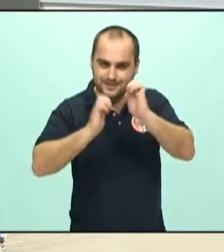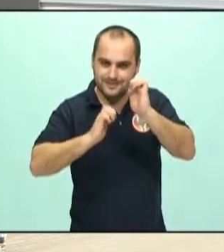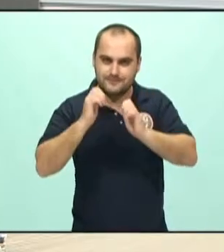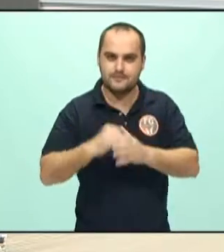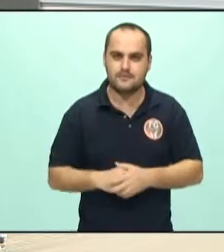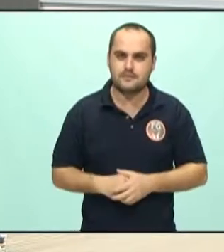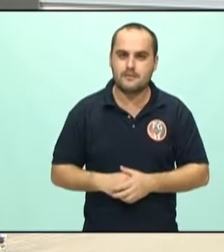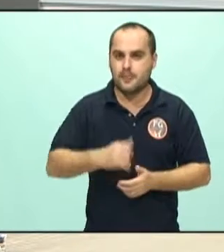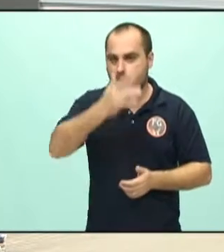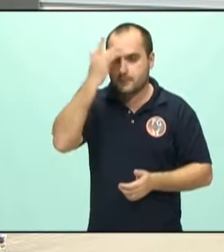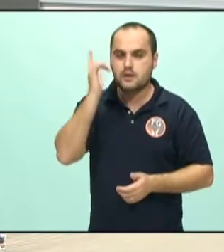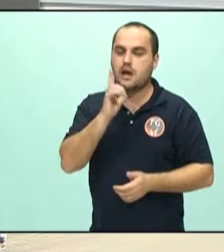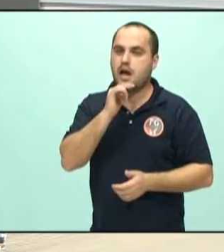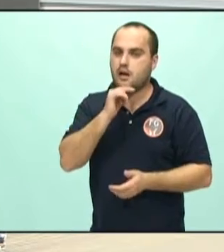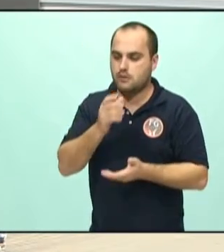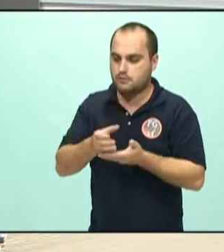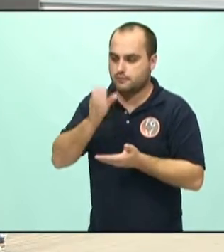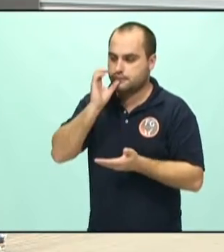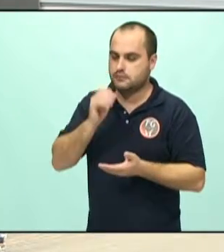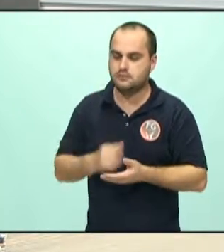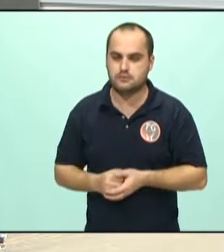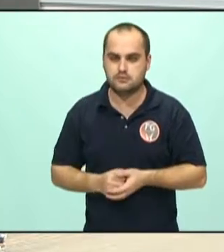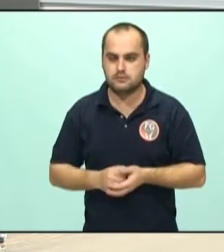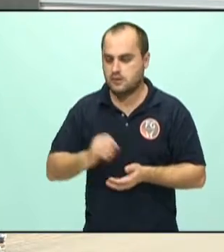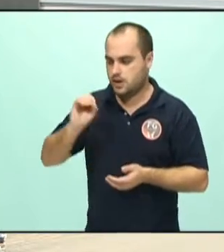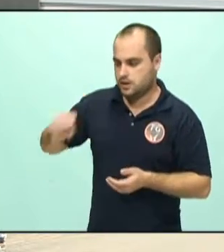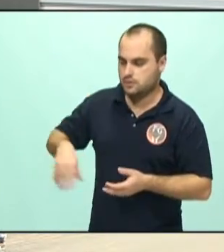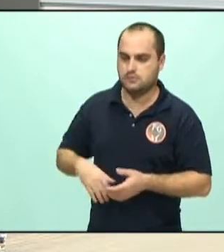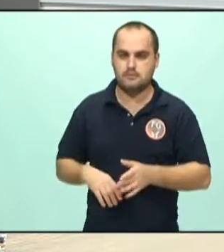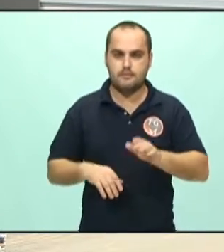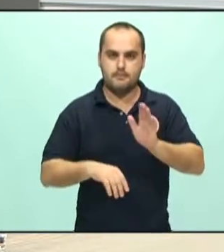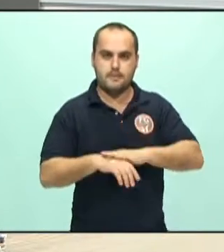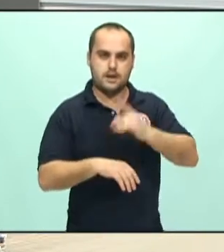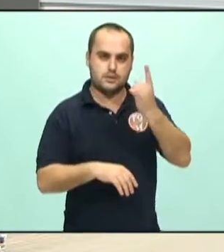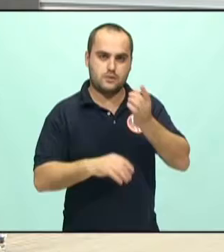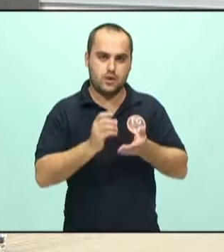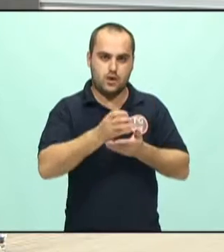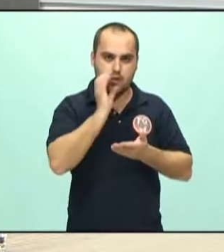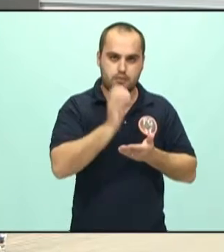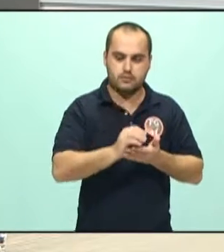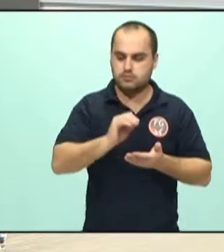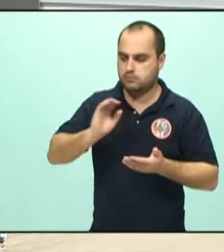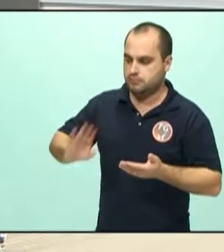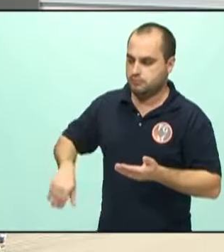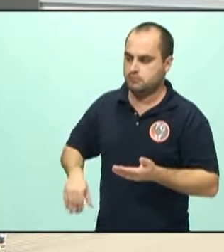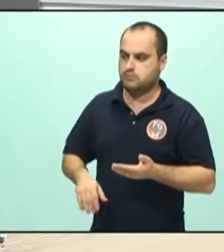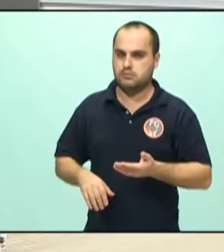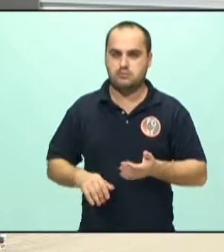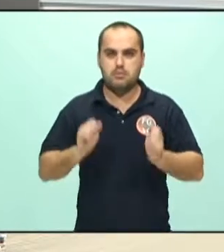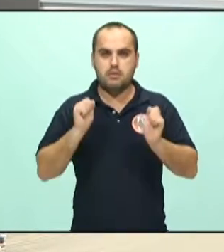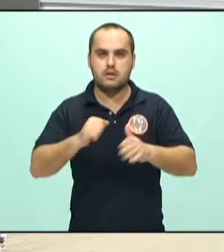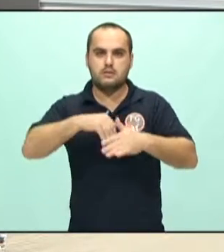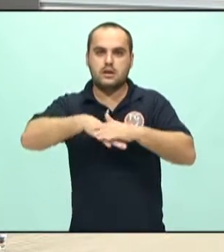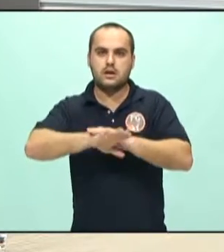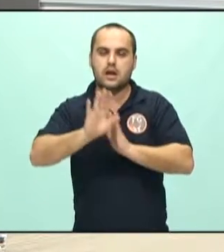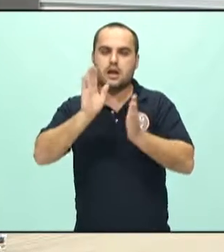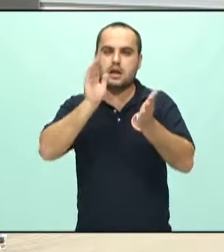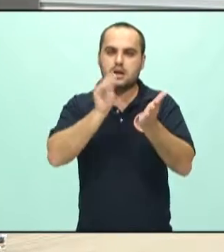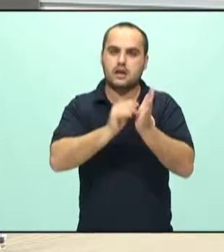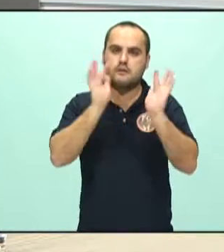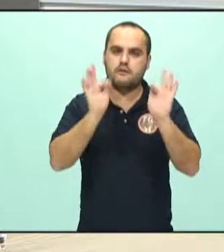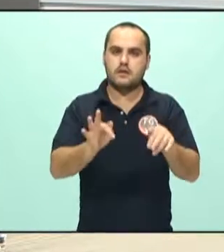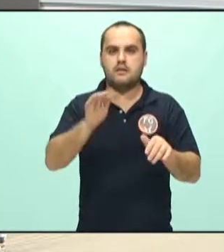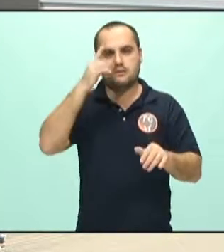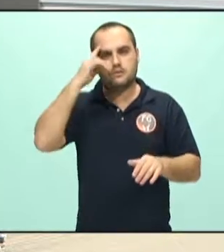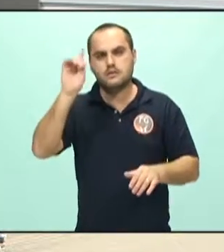pessoa falar com um copo de água daí três horas ela vai pega mais um copo de água para tomar água de novo ela pode aguardar até o final do dia então essa sensibilização